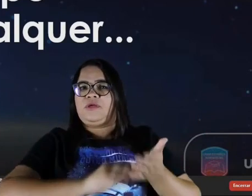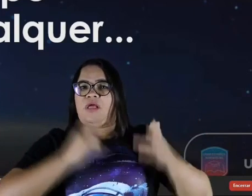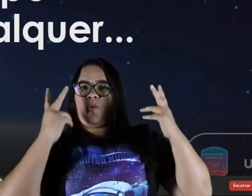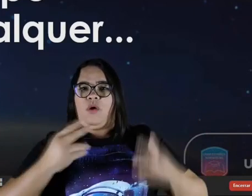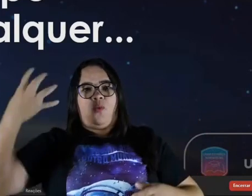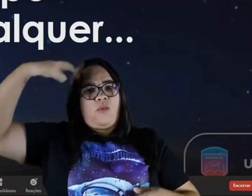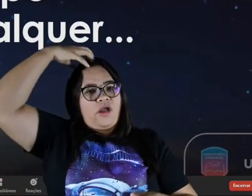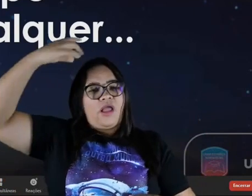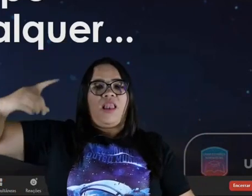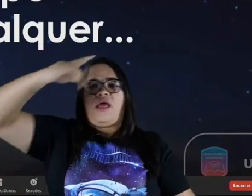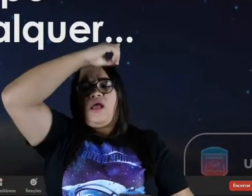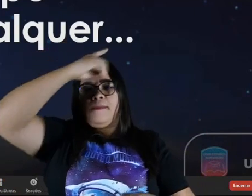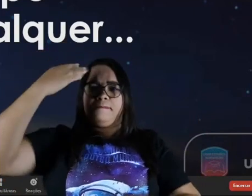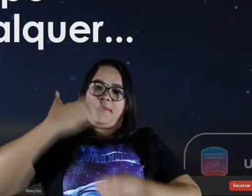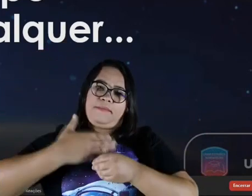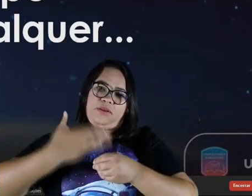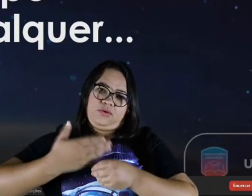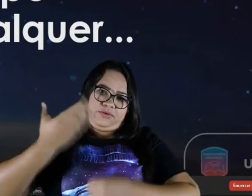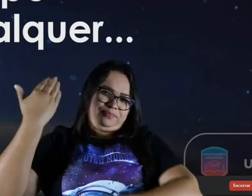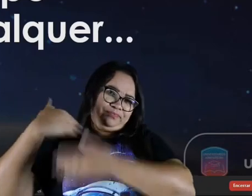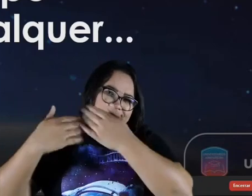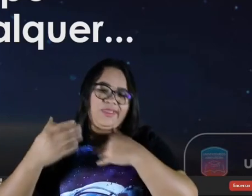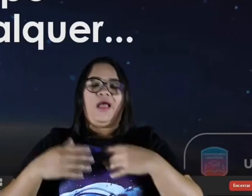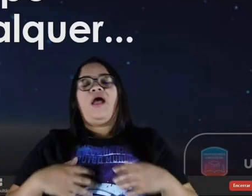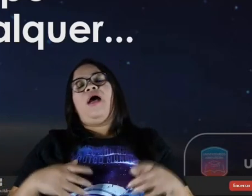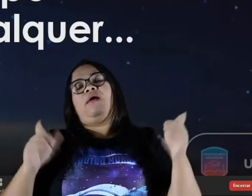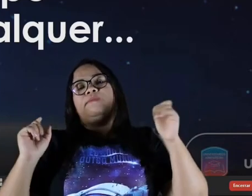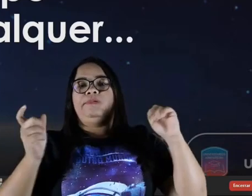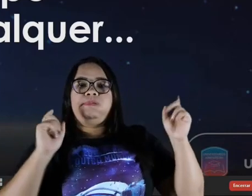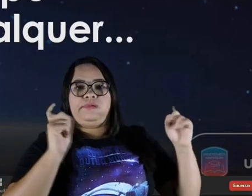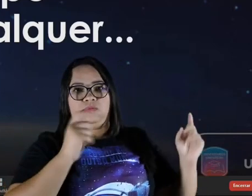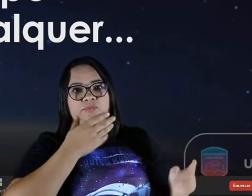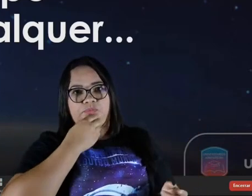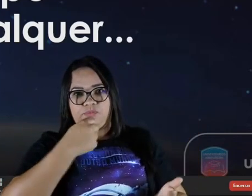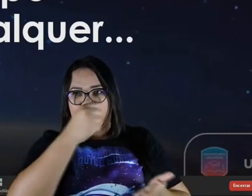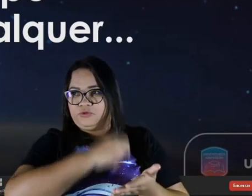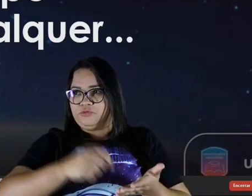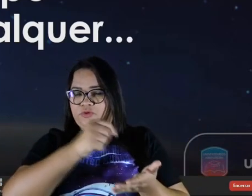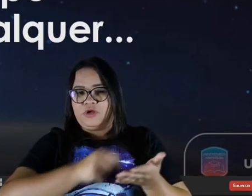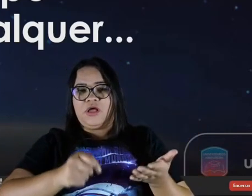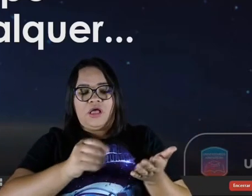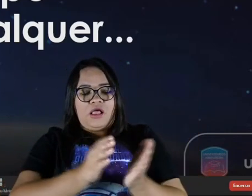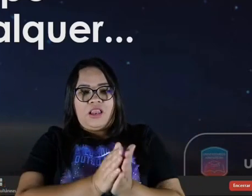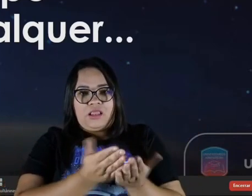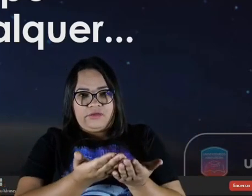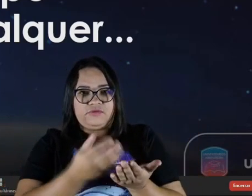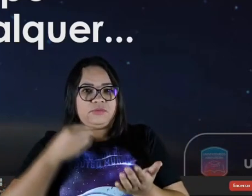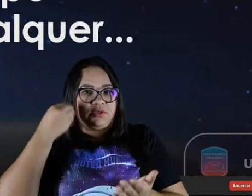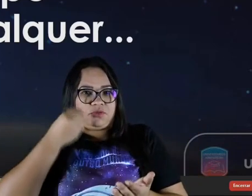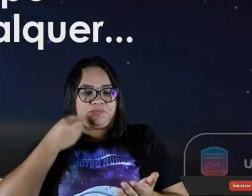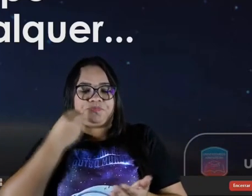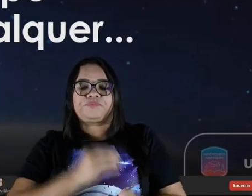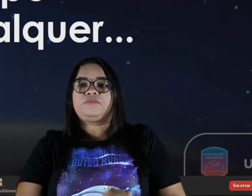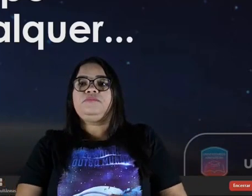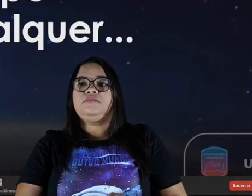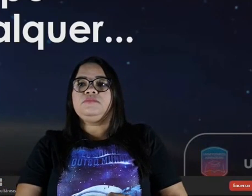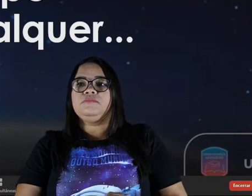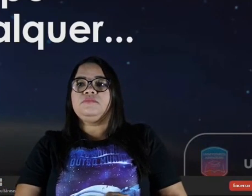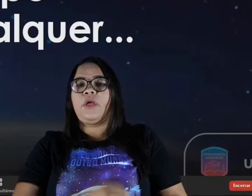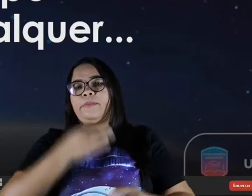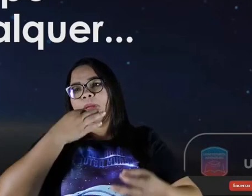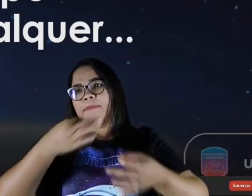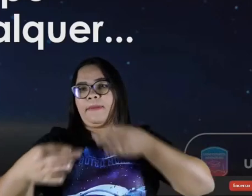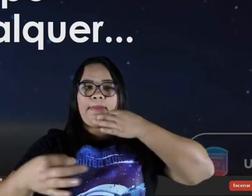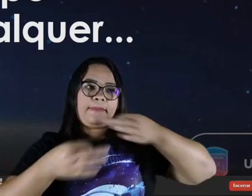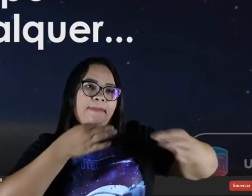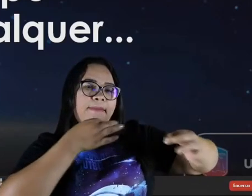Babilônia, desonrando os vasos de Deus. E assim, segundo o autor dessa experiência, a história ou os